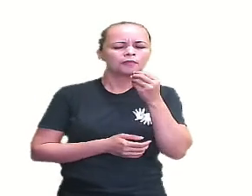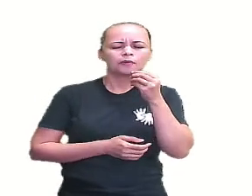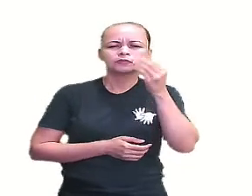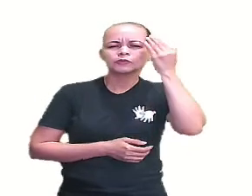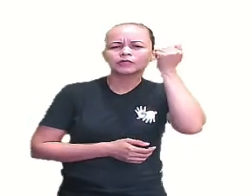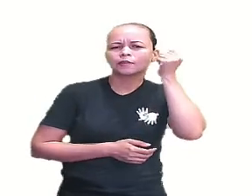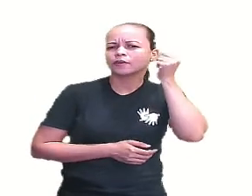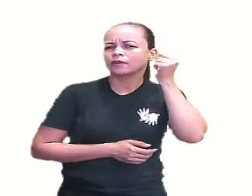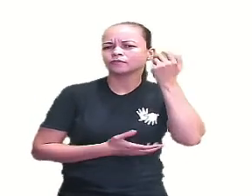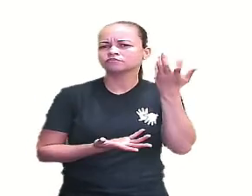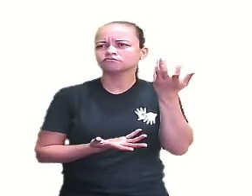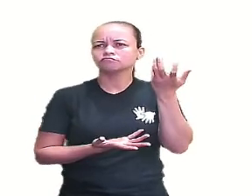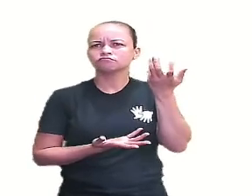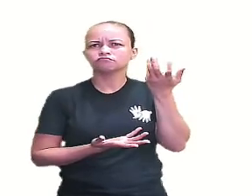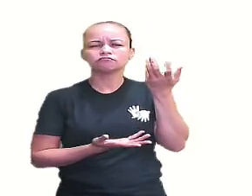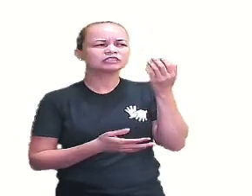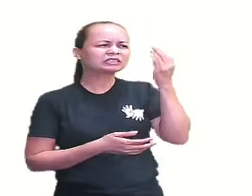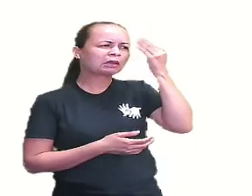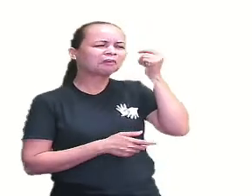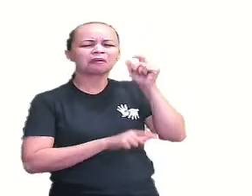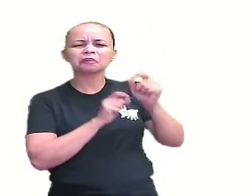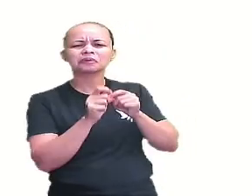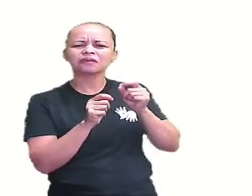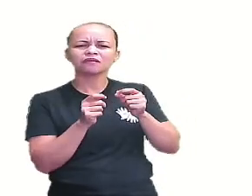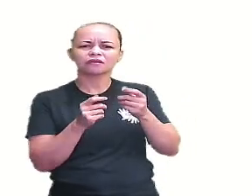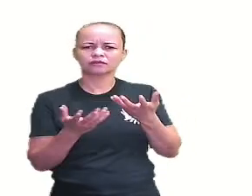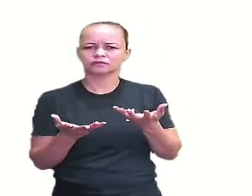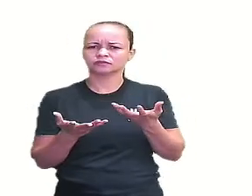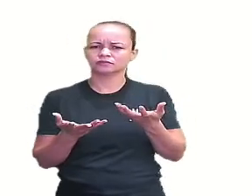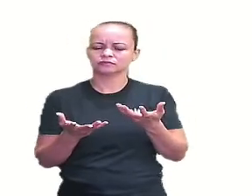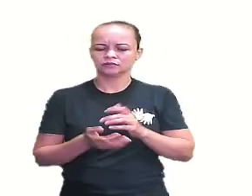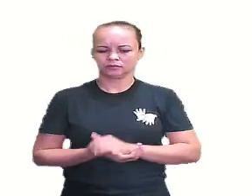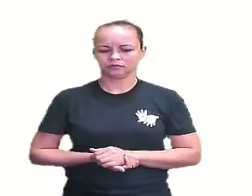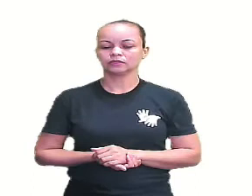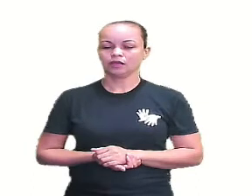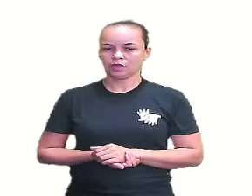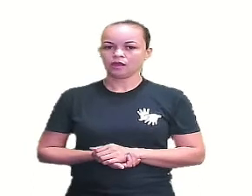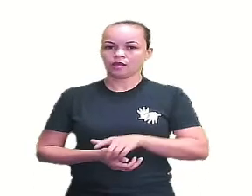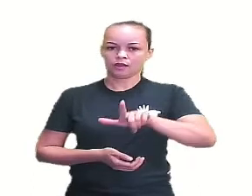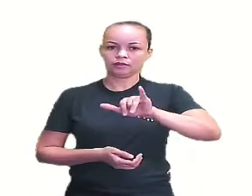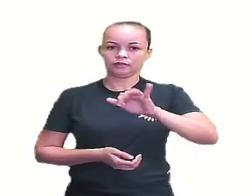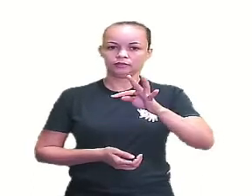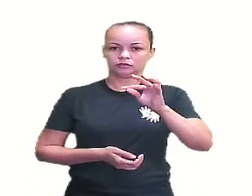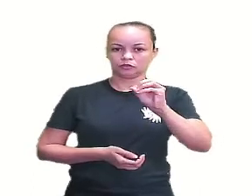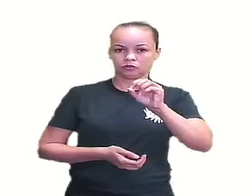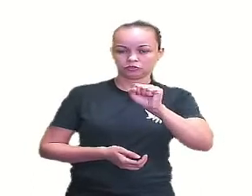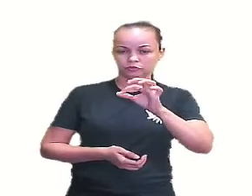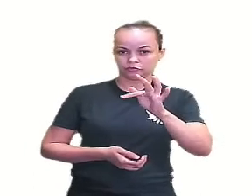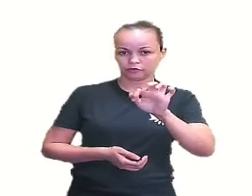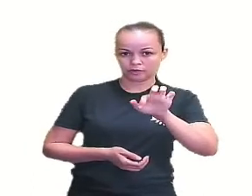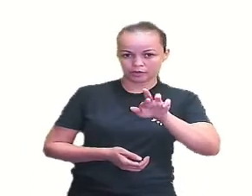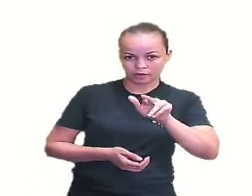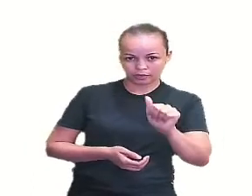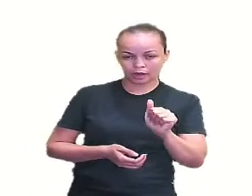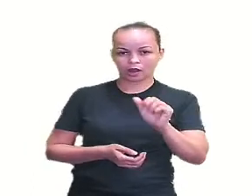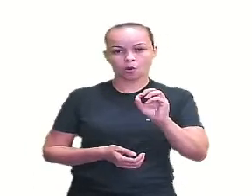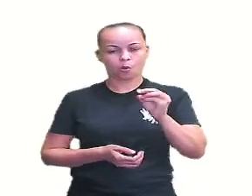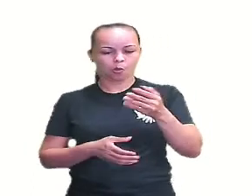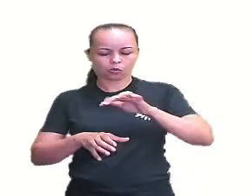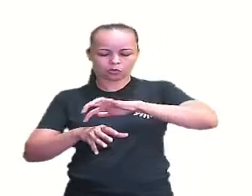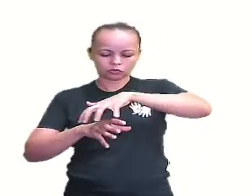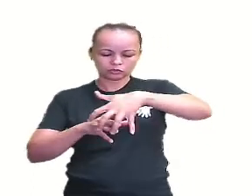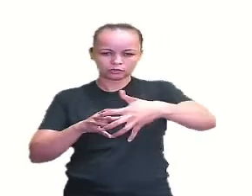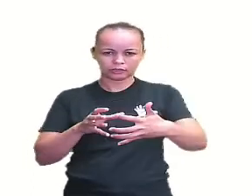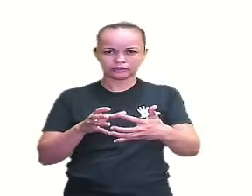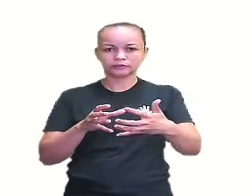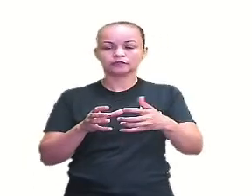o quê? Você pode estar se perguntando, Aprígio. Simplesmente, a litosfera ou crosta terrestre, superfície terrestre,